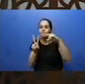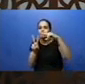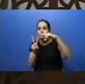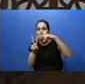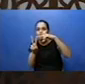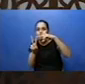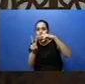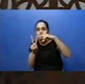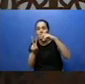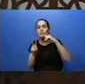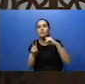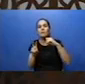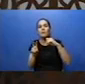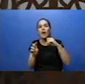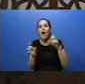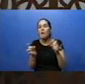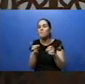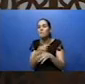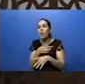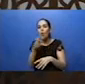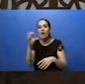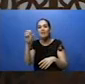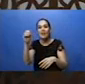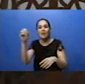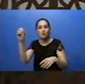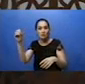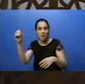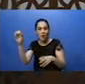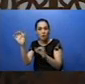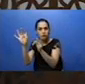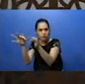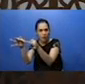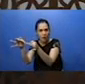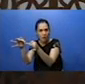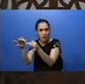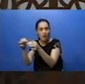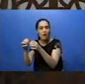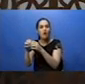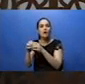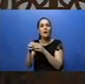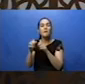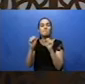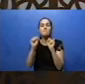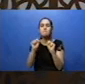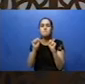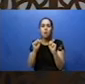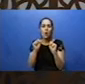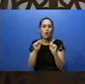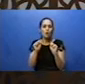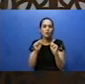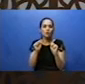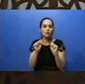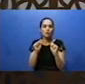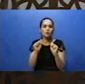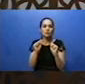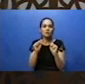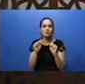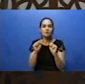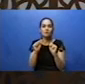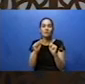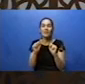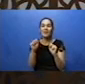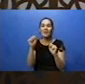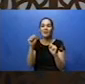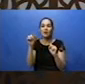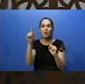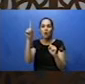2 zeros aqui no final? Esse 2 zeros eu posso falar que é 625 vezes